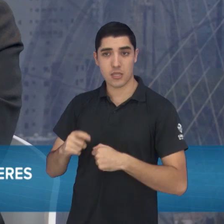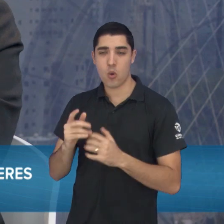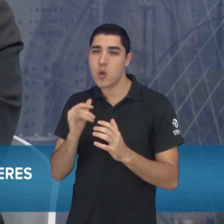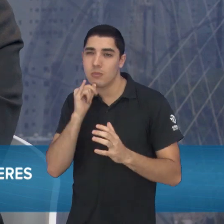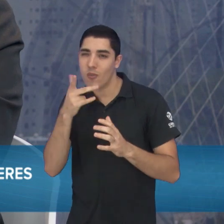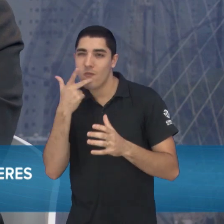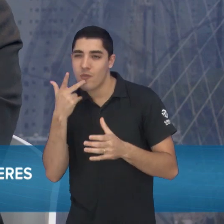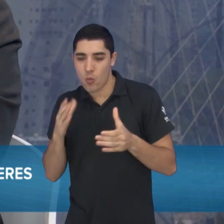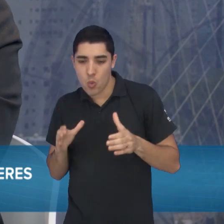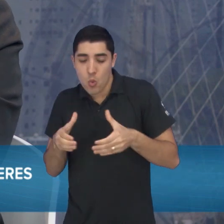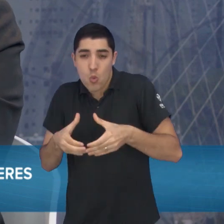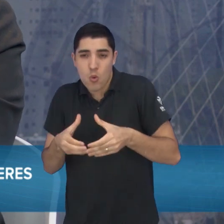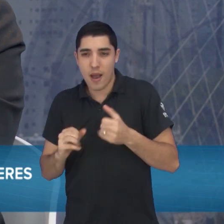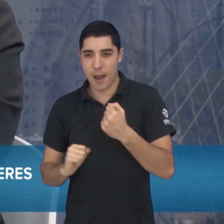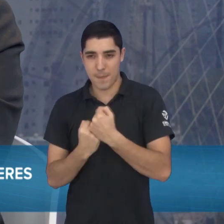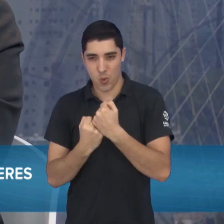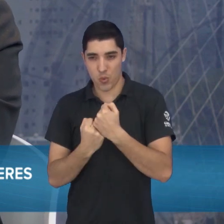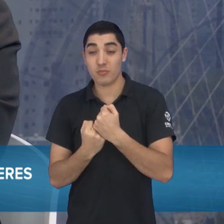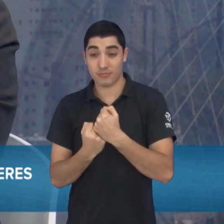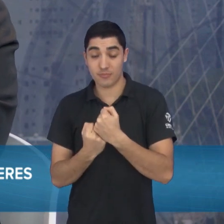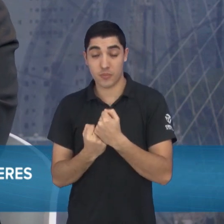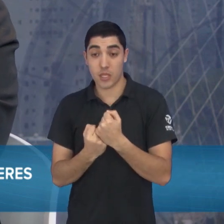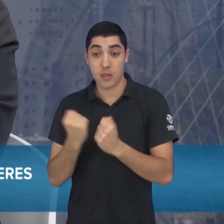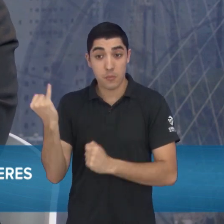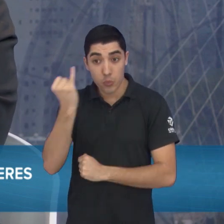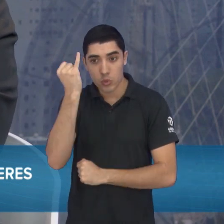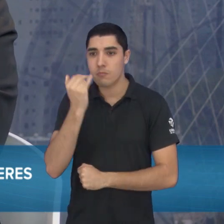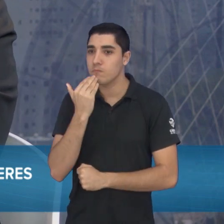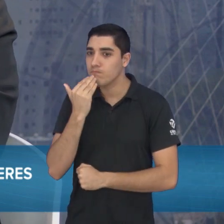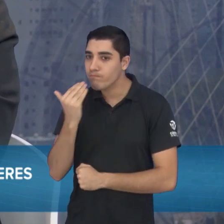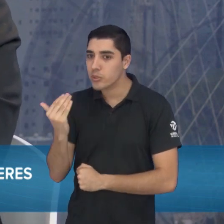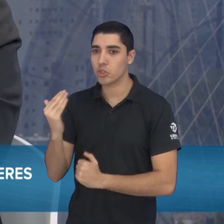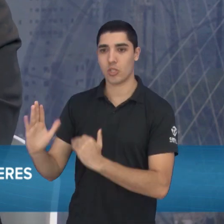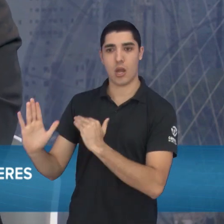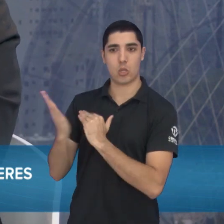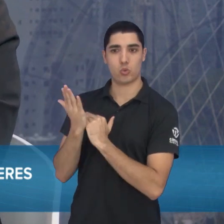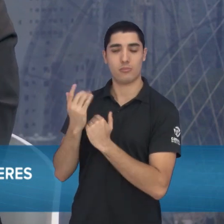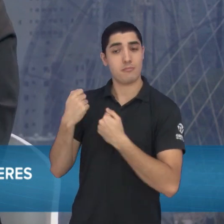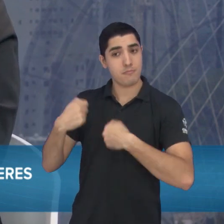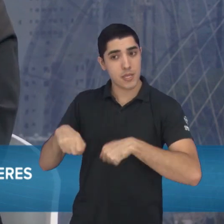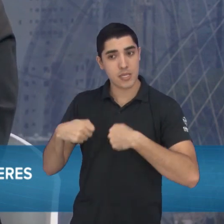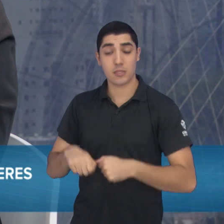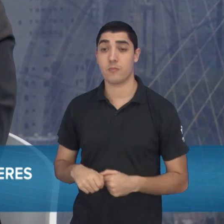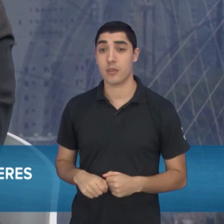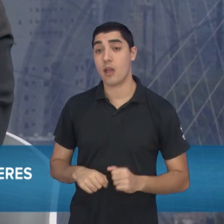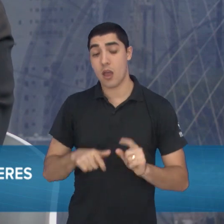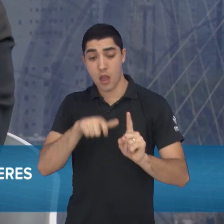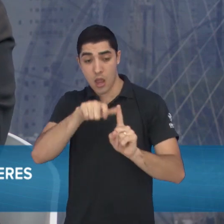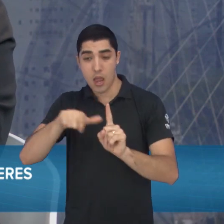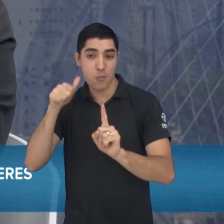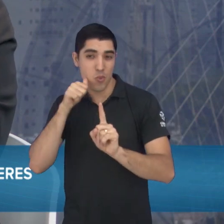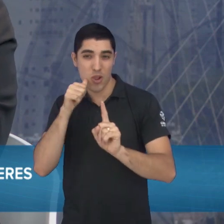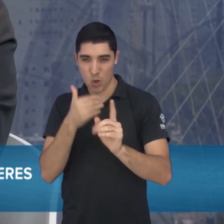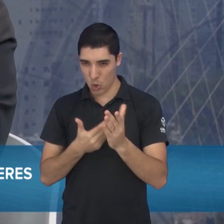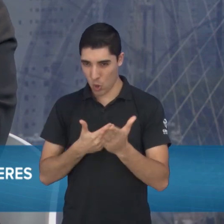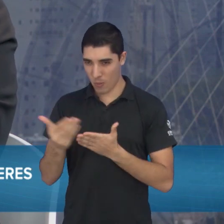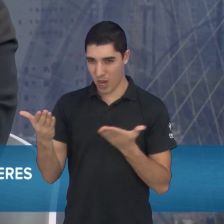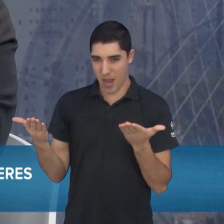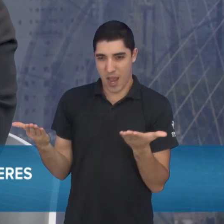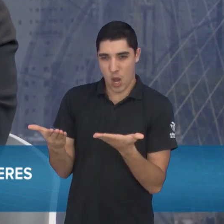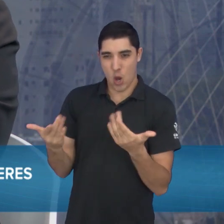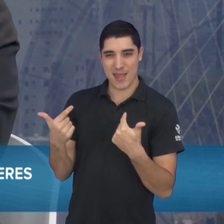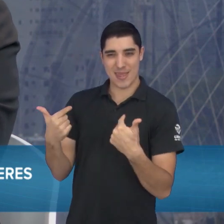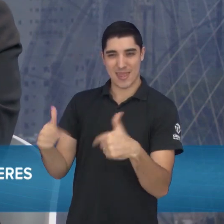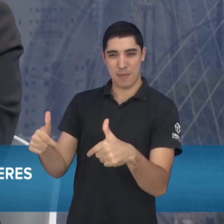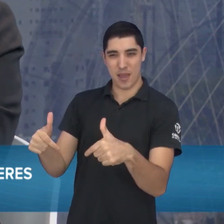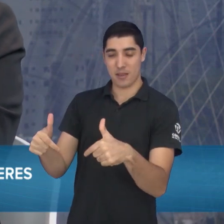apoio, né? Mas a importância de se aprender a pedir ajuda. Porque, assim, as mulheres, elas não começaram a trabalhar agora no mundo moderno.